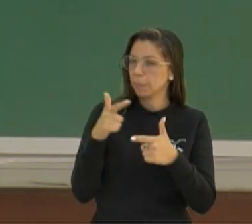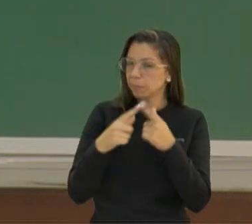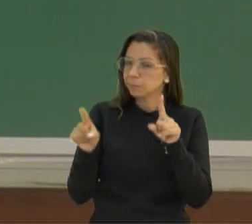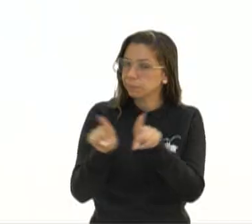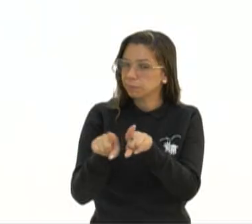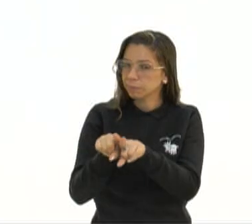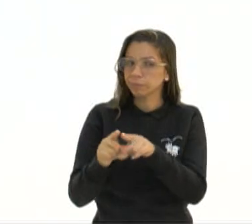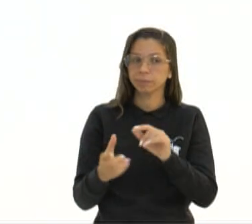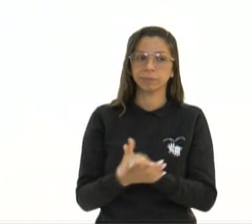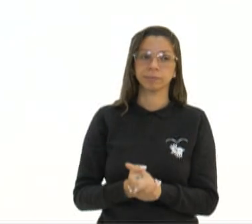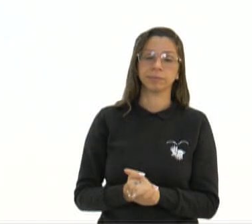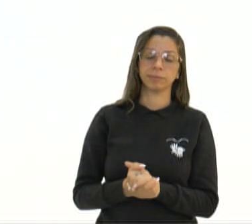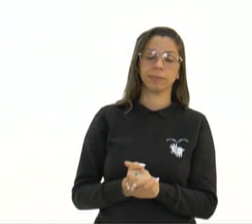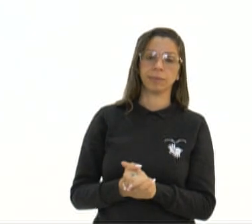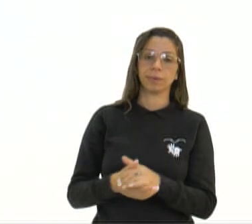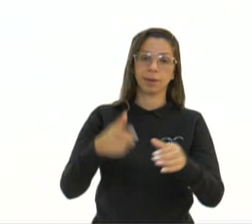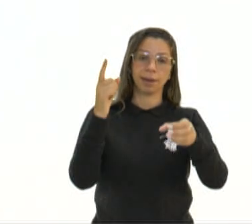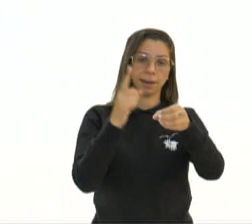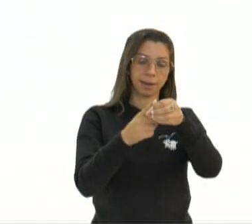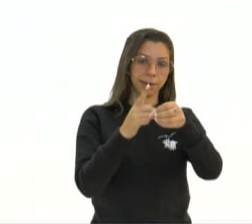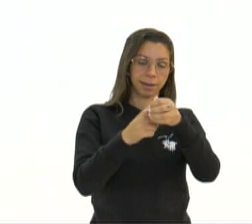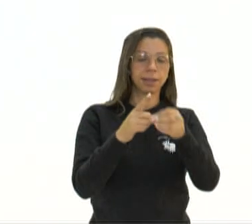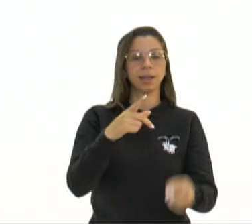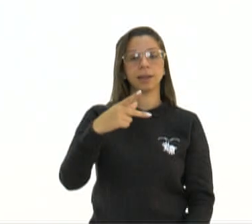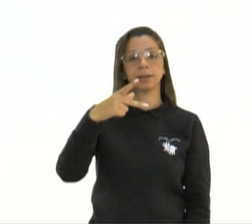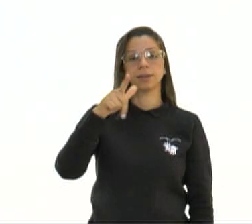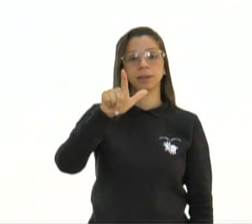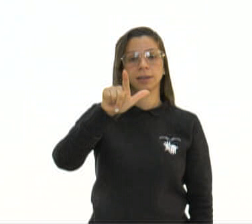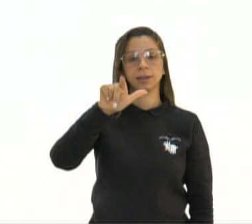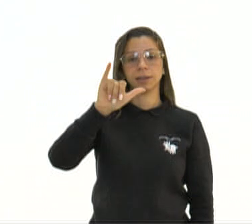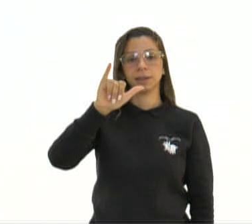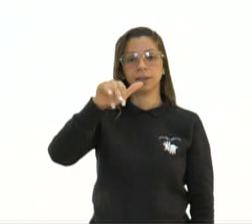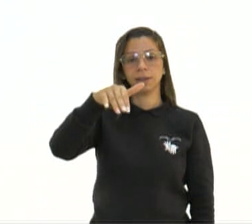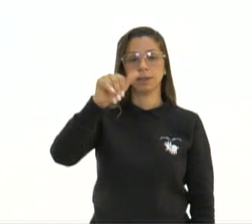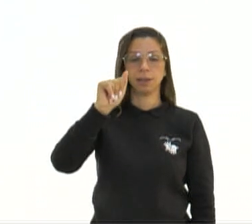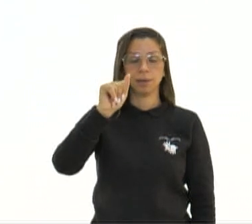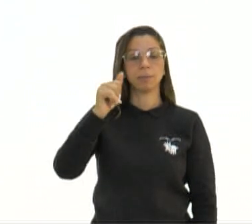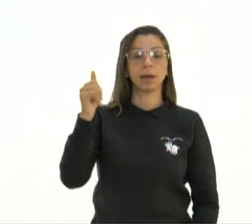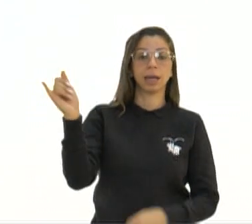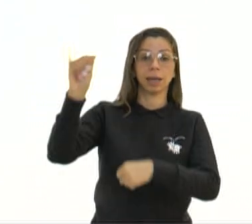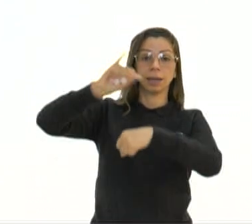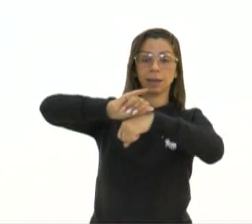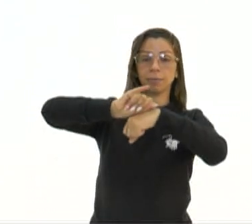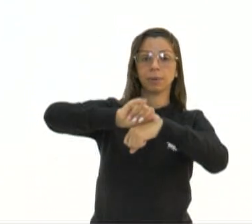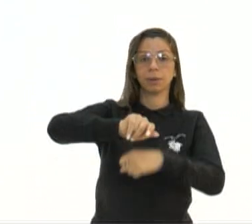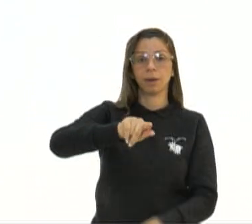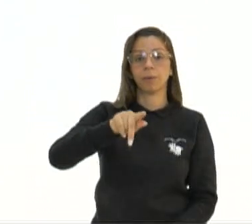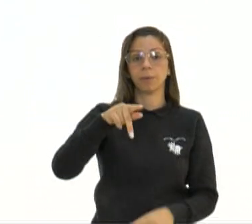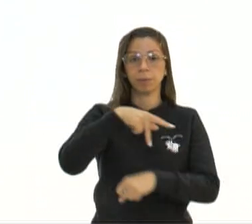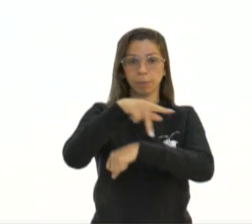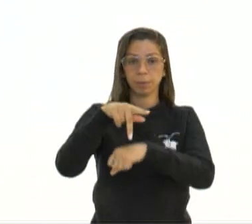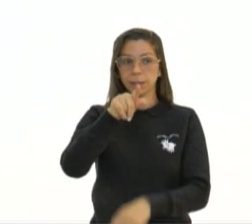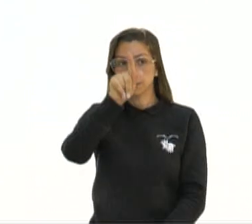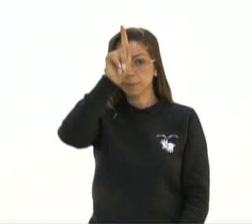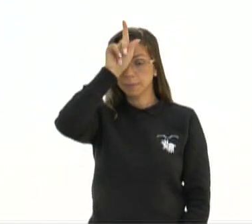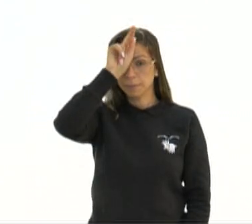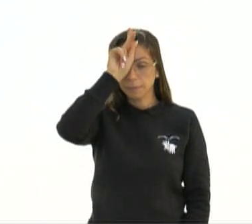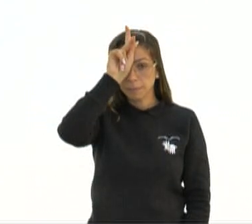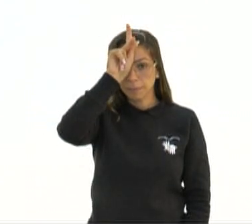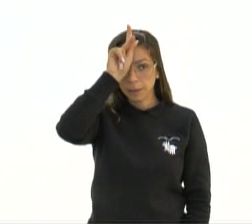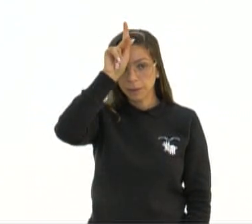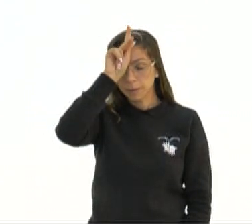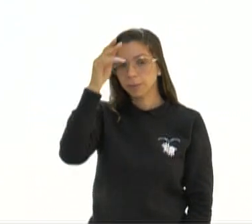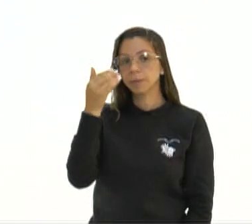Aqui está a cidade de Lima, capital do Peru. Né, a imagem já fala por si mesma, uma cidade belíssima aqui, né?